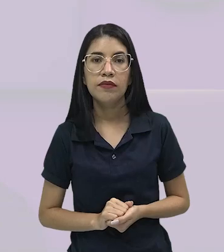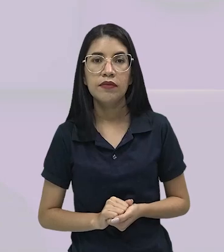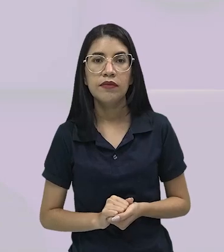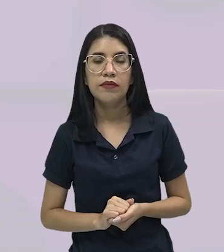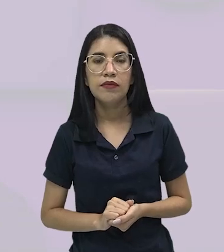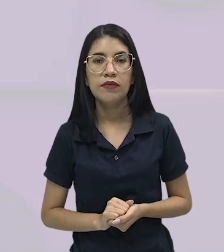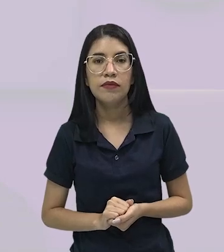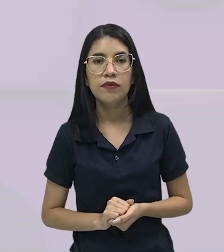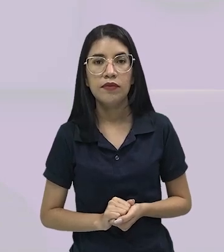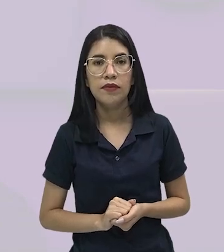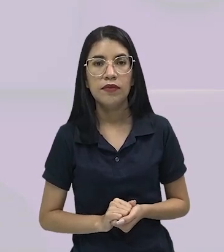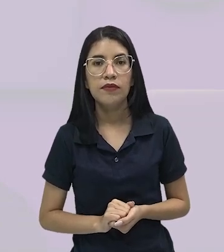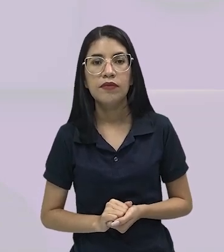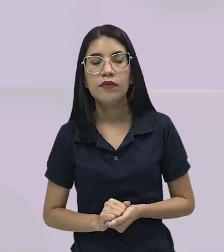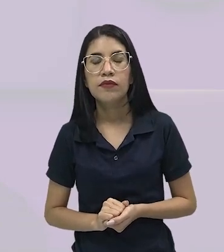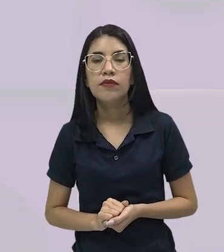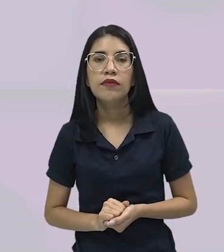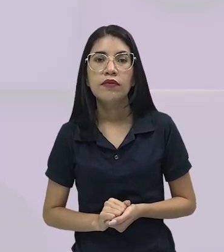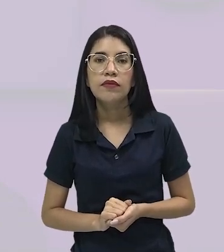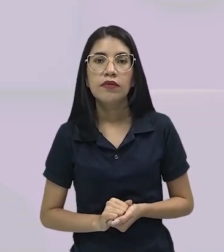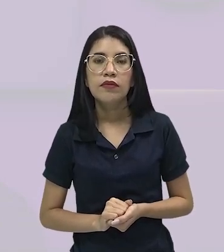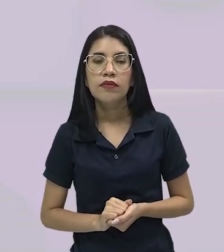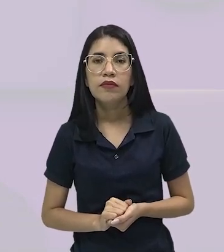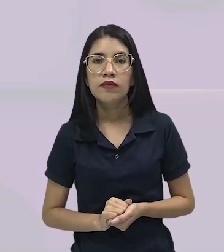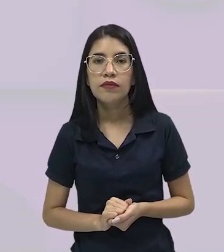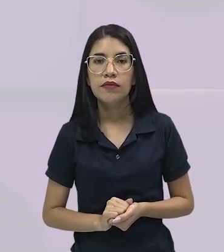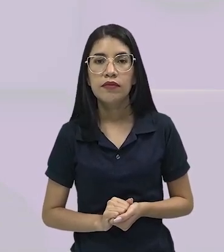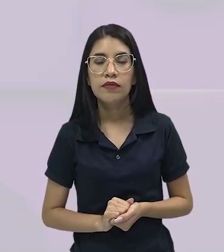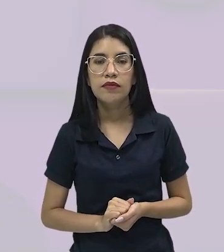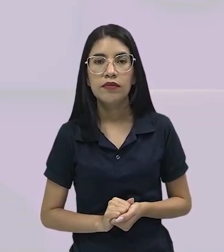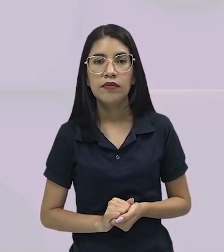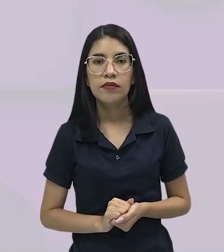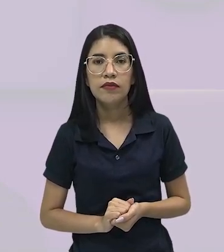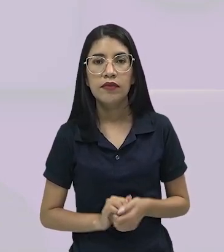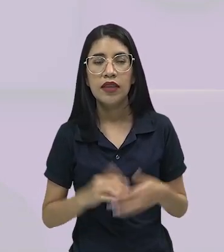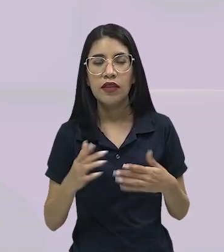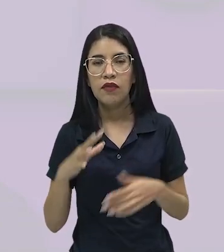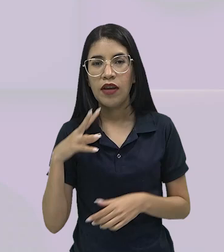ângulo oposto ao lado que nós temos a medida. Muito